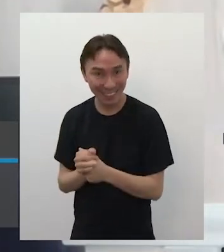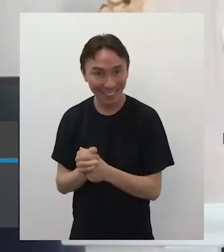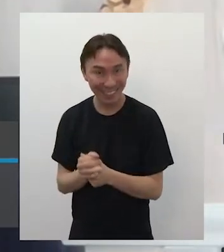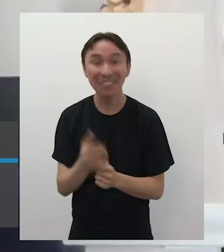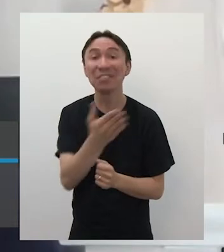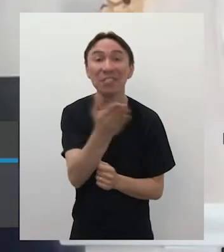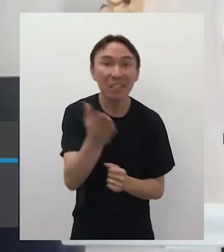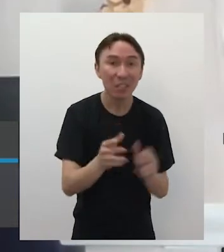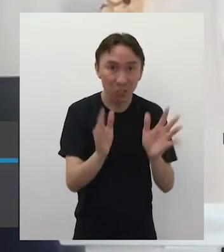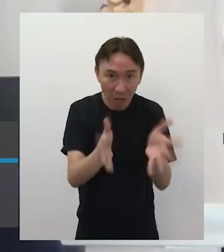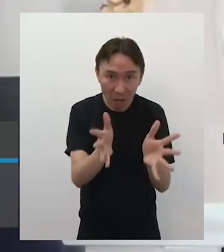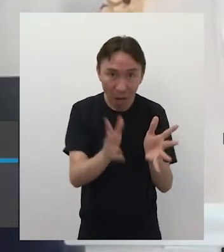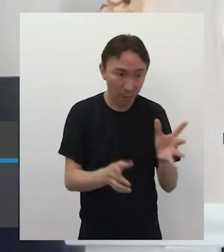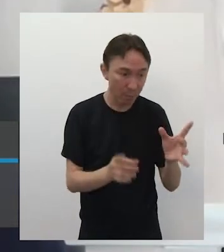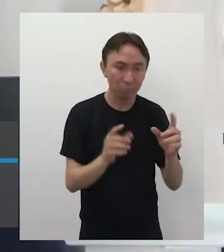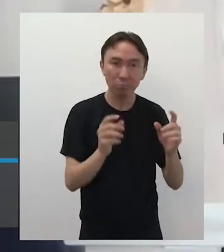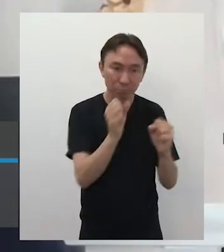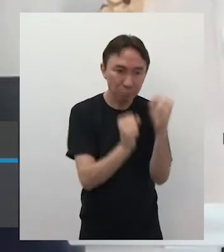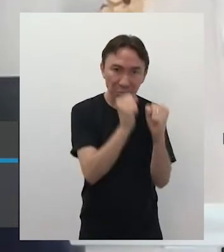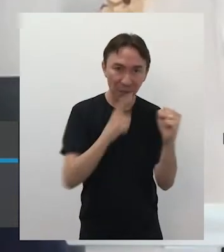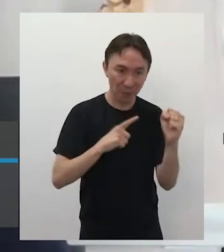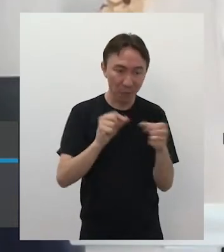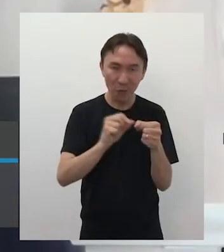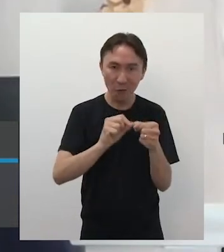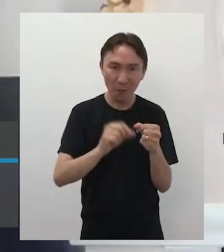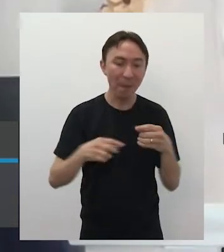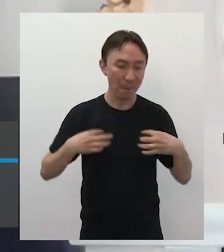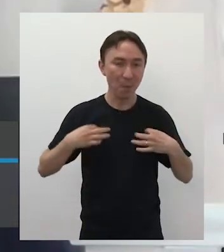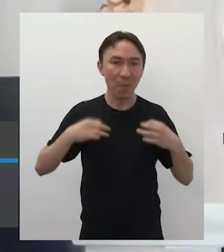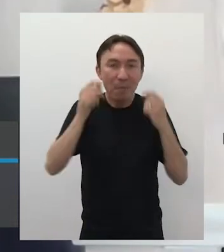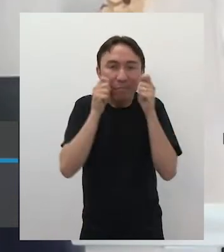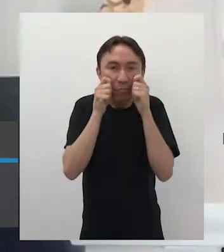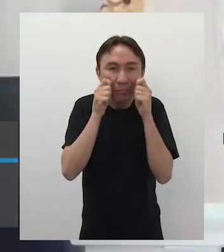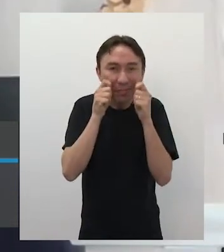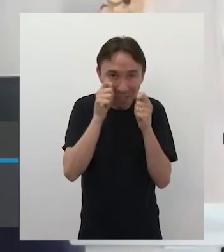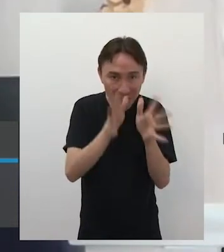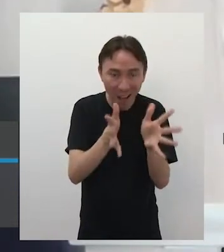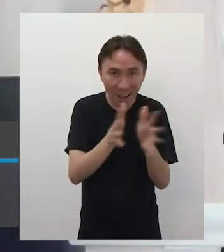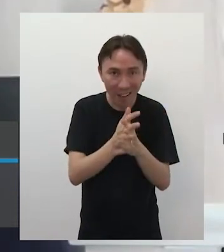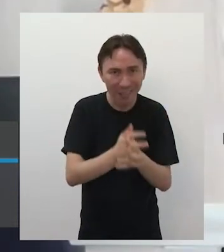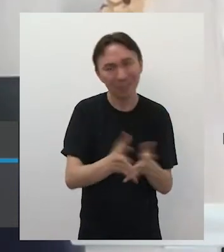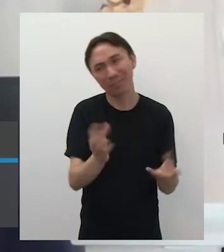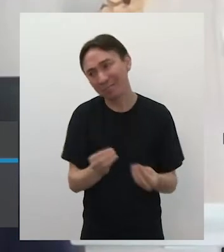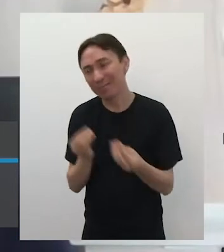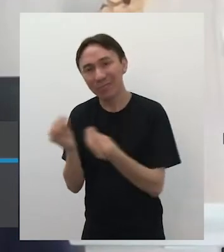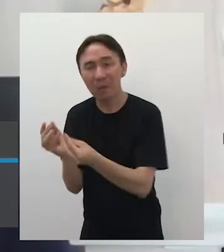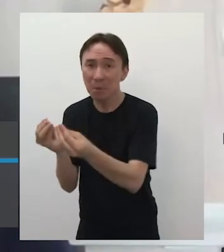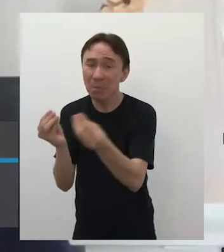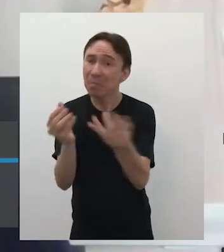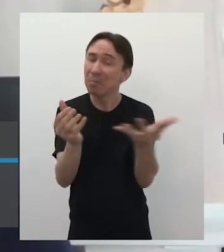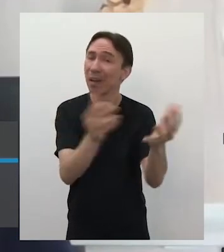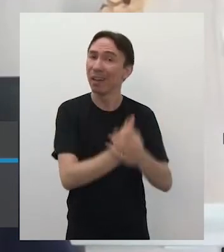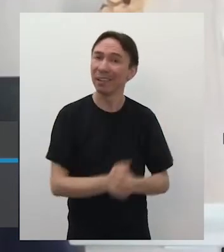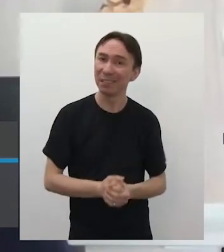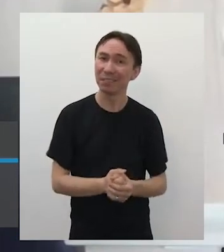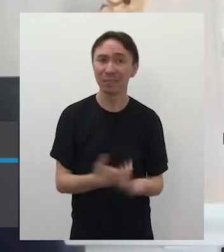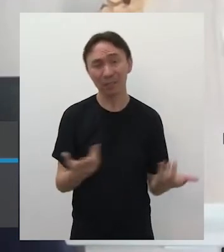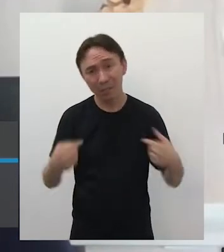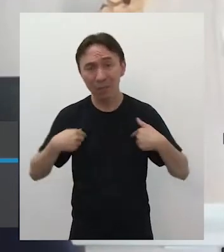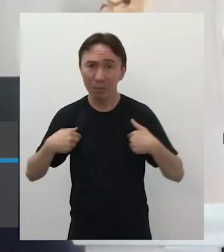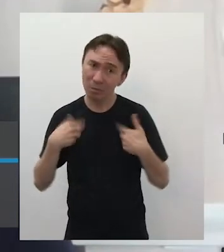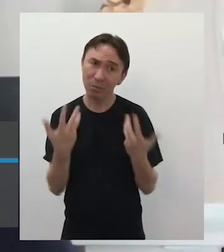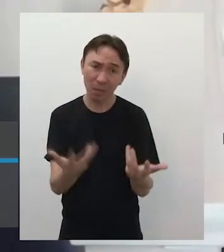seguinte, enquanto uns choram, outros fabricam lenços. Mas e aí, você fabricou o seu lenço? Não guarde só